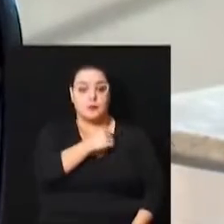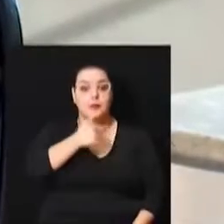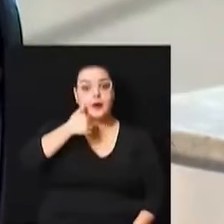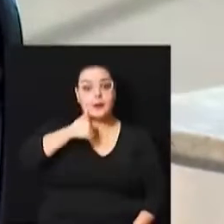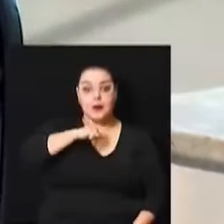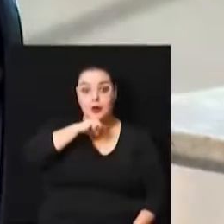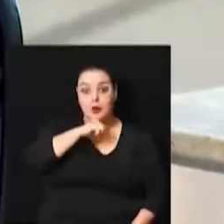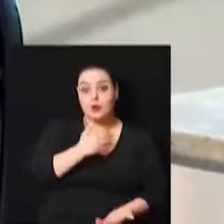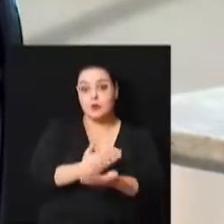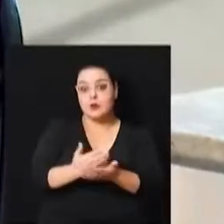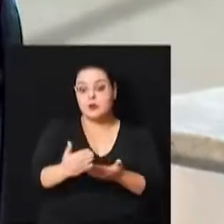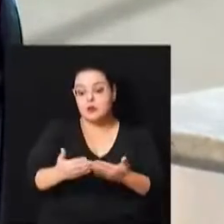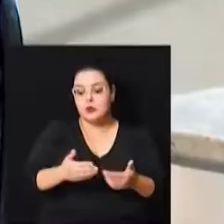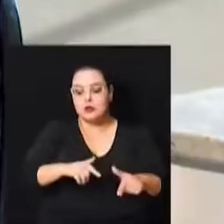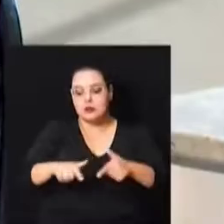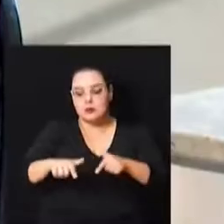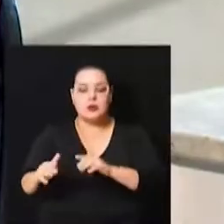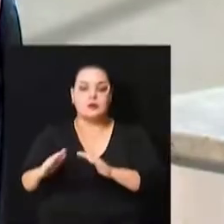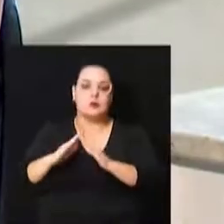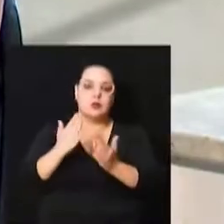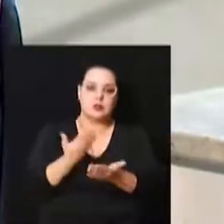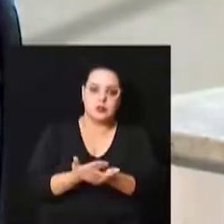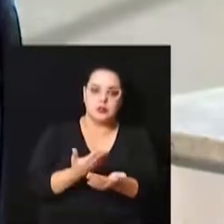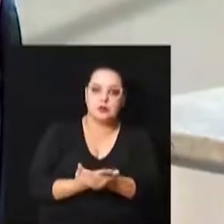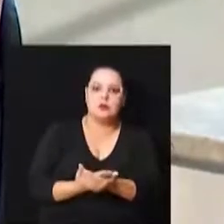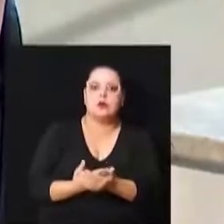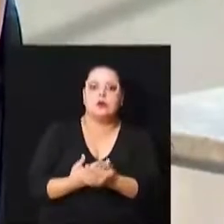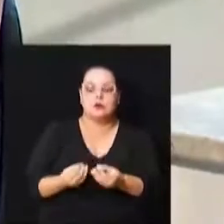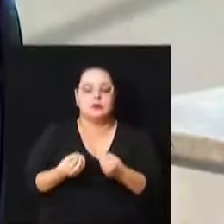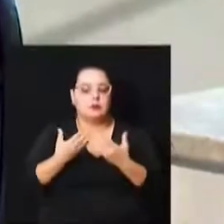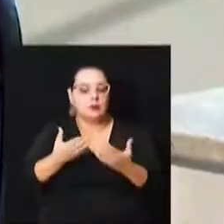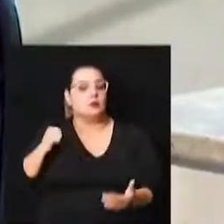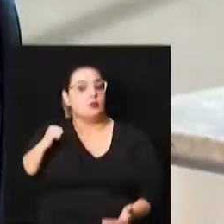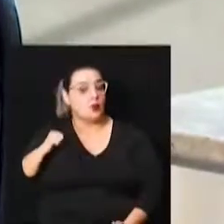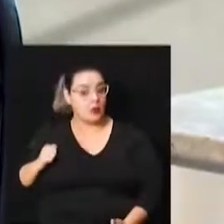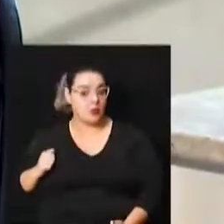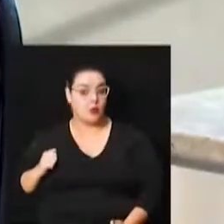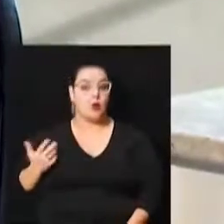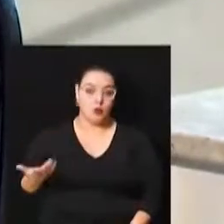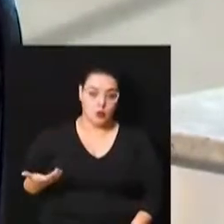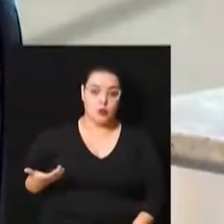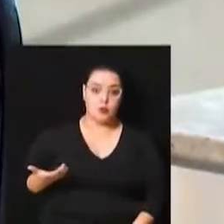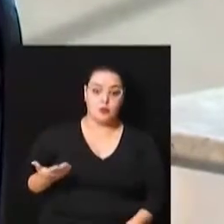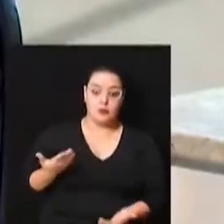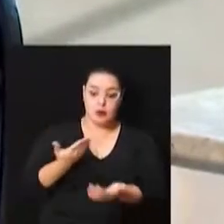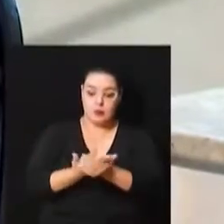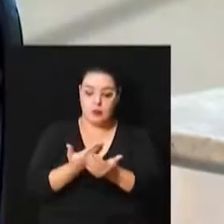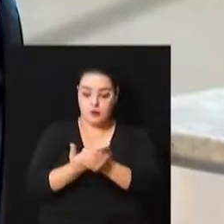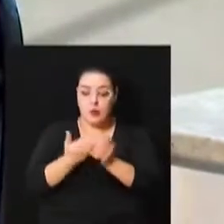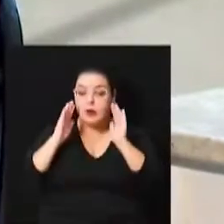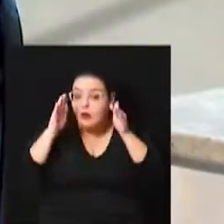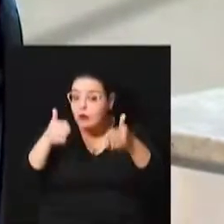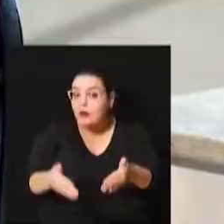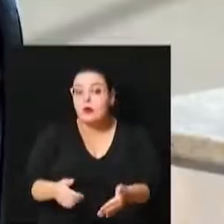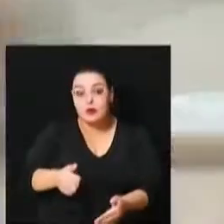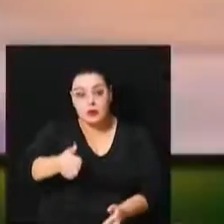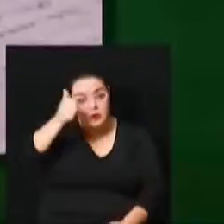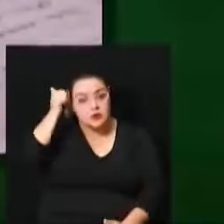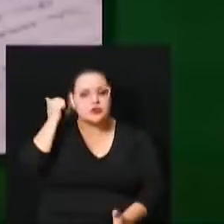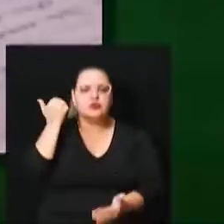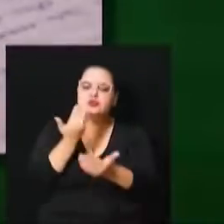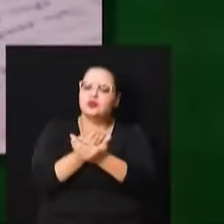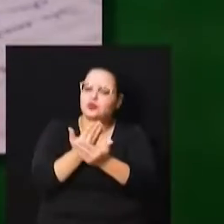mãe começou a trabalhar numa escola particular para conseguir me dar uma bolsa, para ter uma educação mais focada no vestibular. Eu